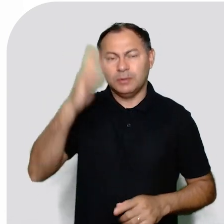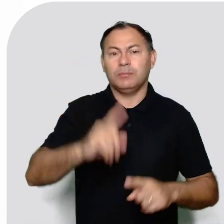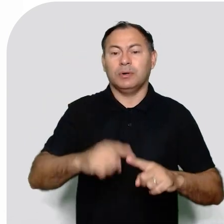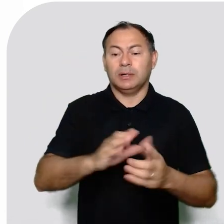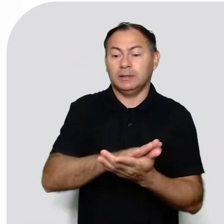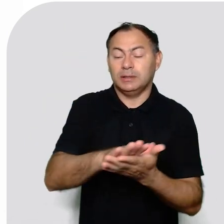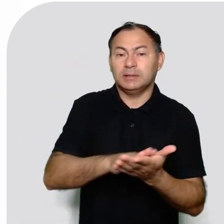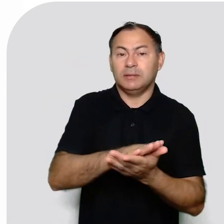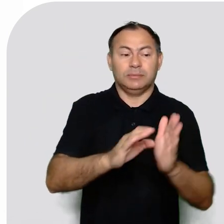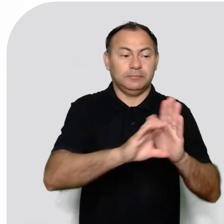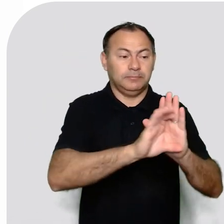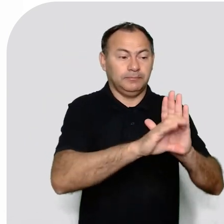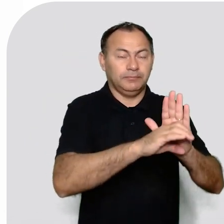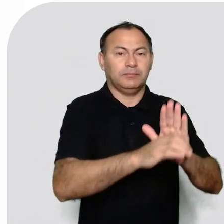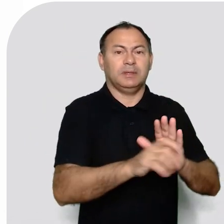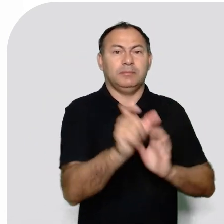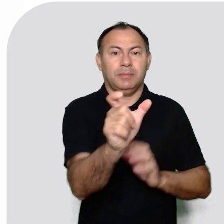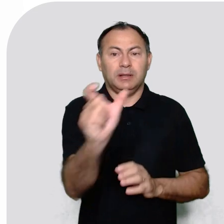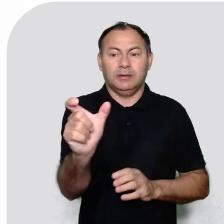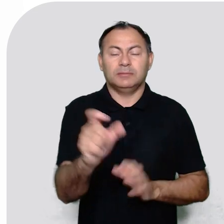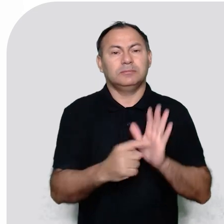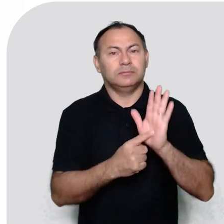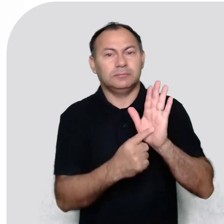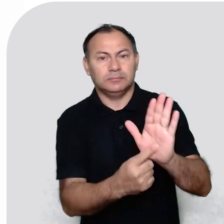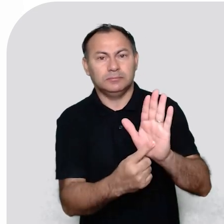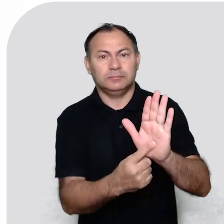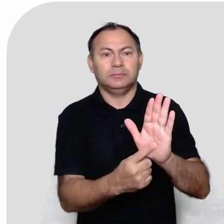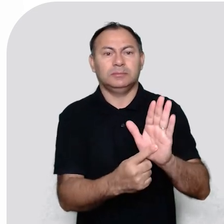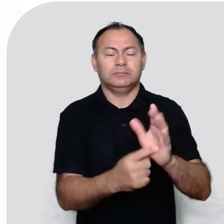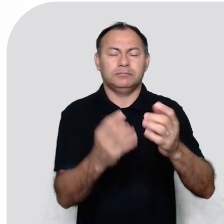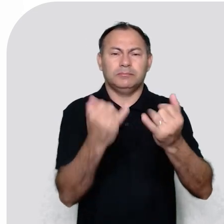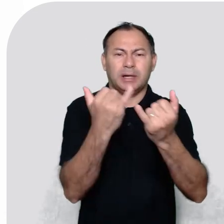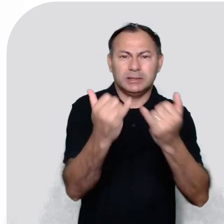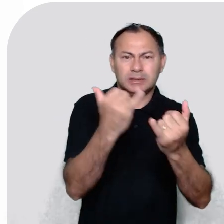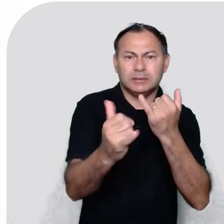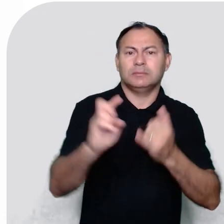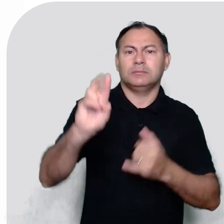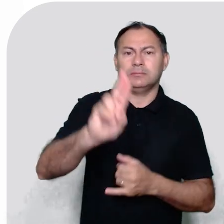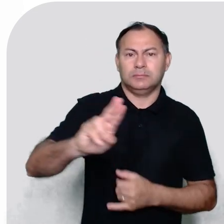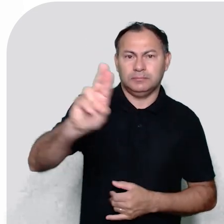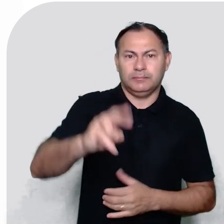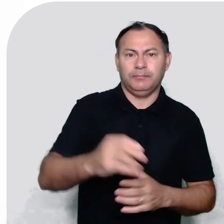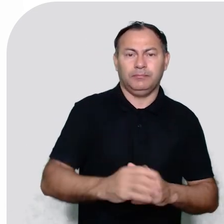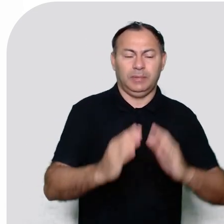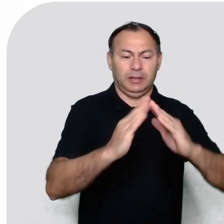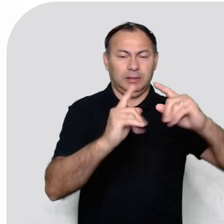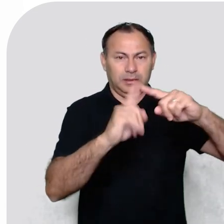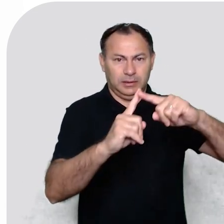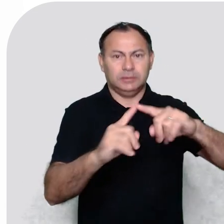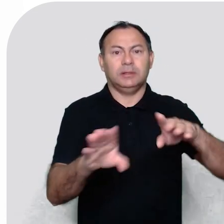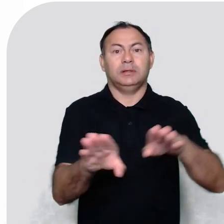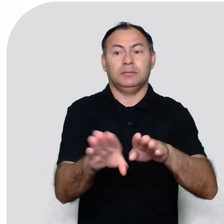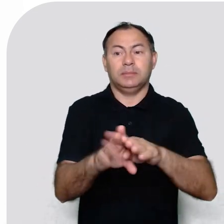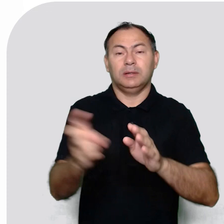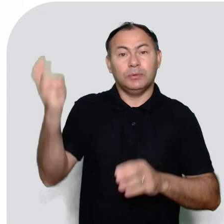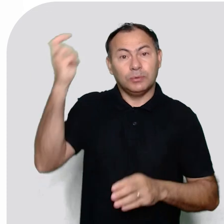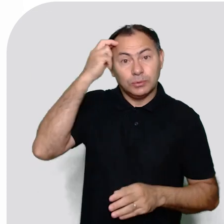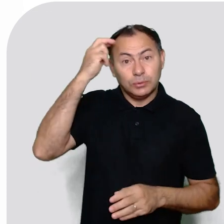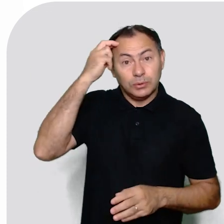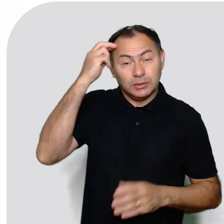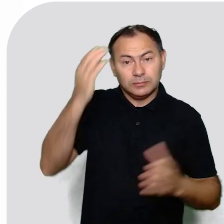sempre os conceitos e termos aparentemente idênticos utilizados pela Igreja e pela cultura